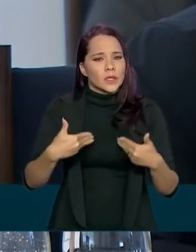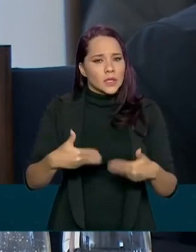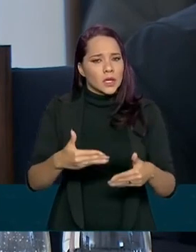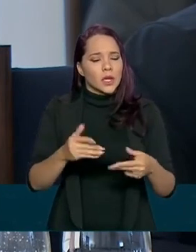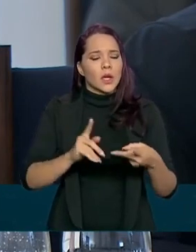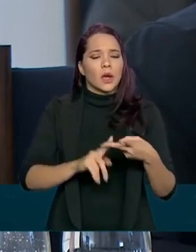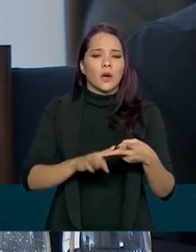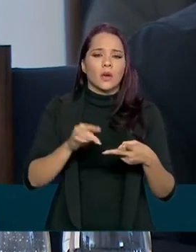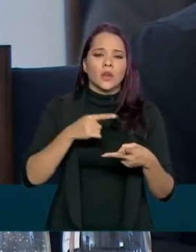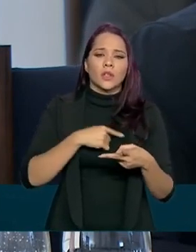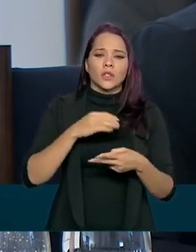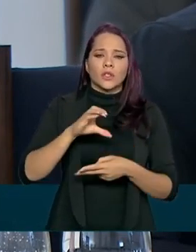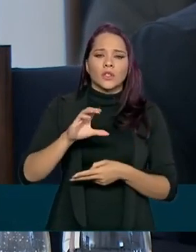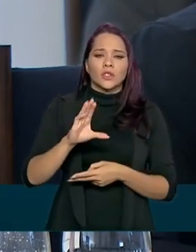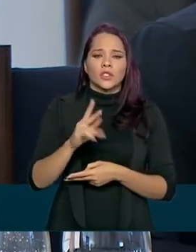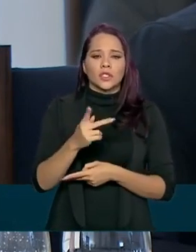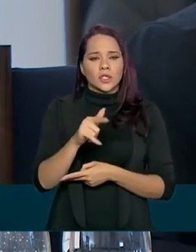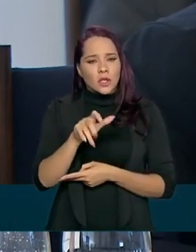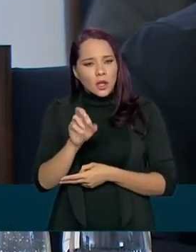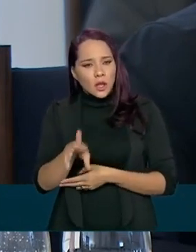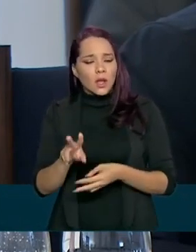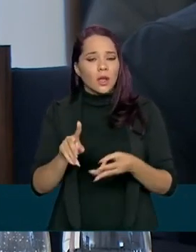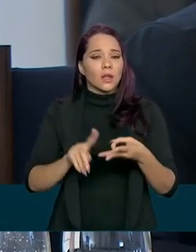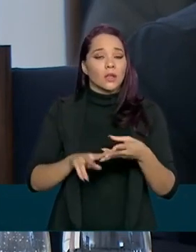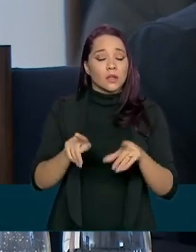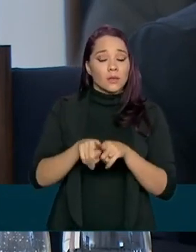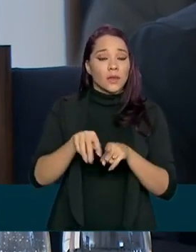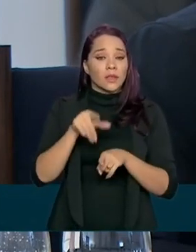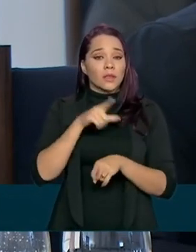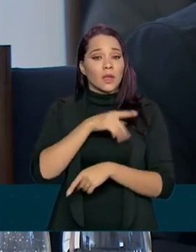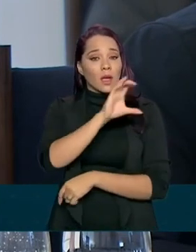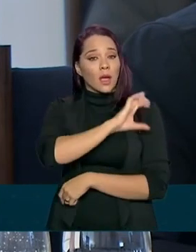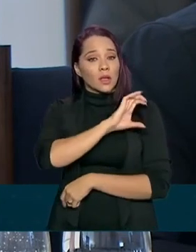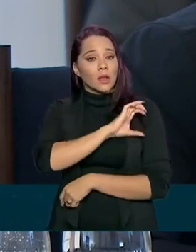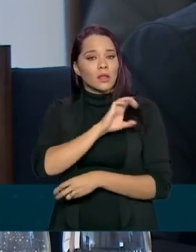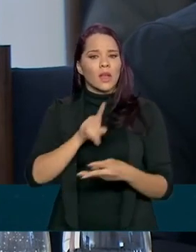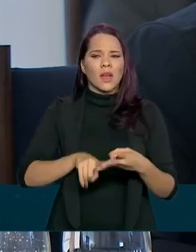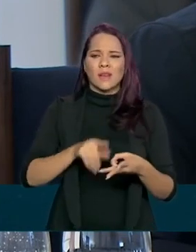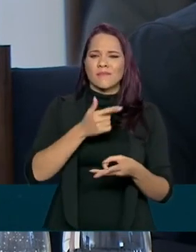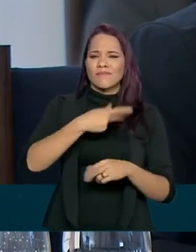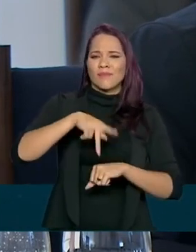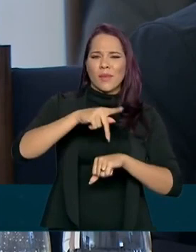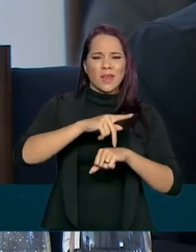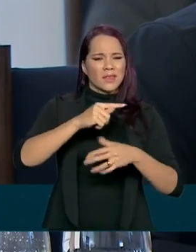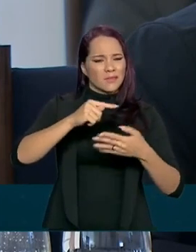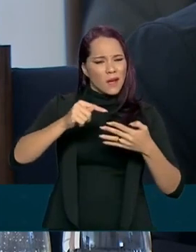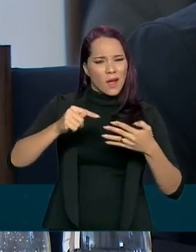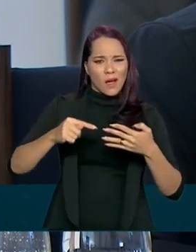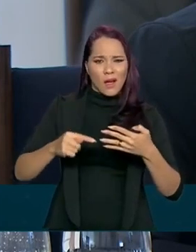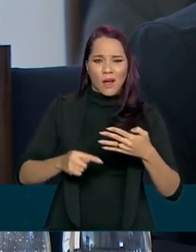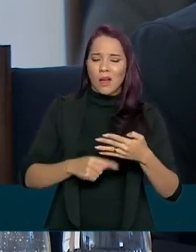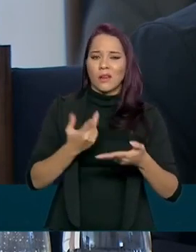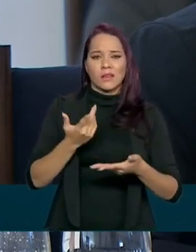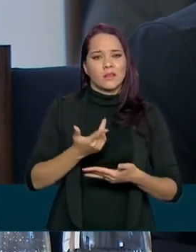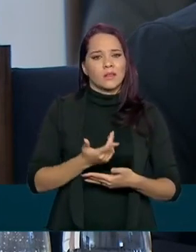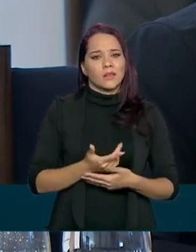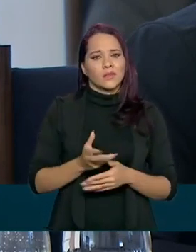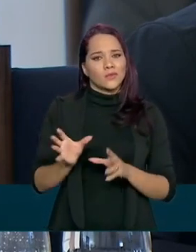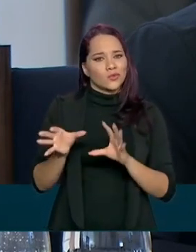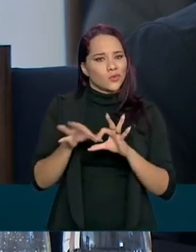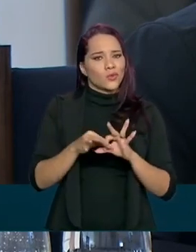chanceleres um grupo exemplo tirar pelo canadá muito útil que tem alemanha austrália frança indonésia itália e vários outros países